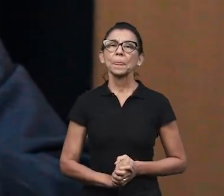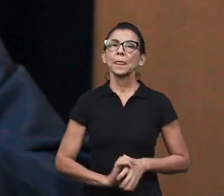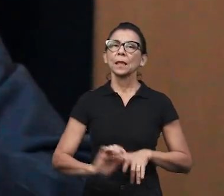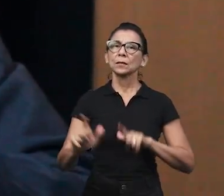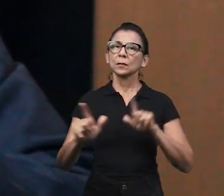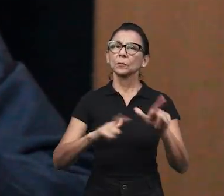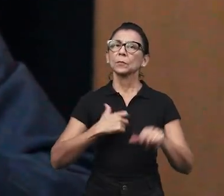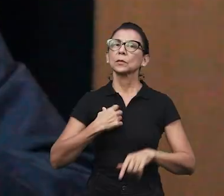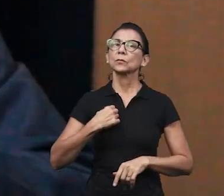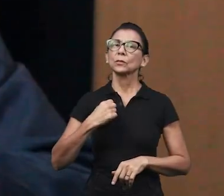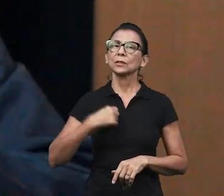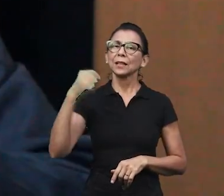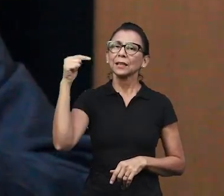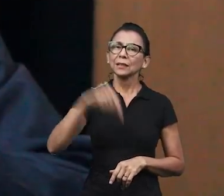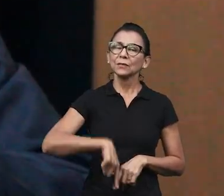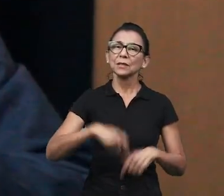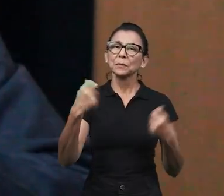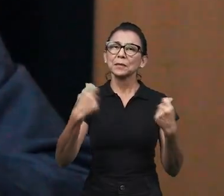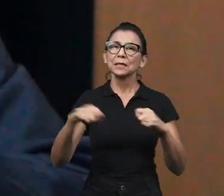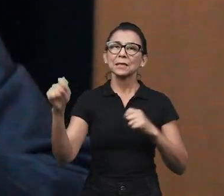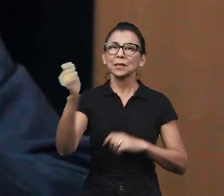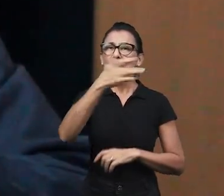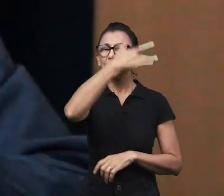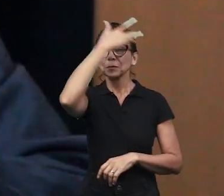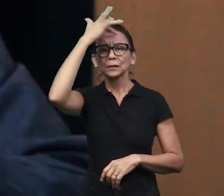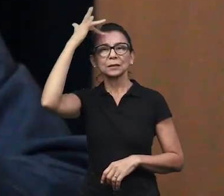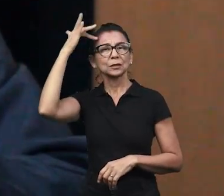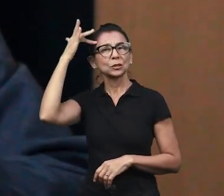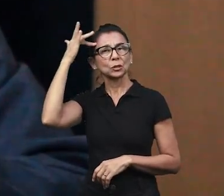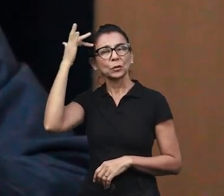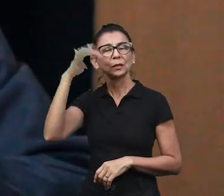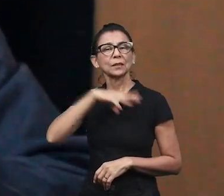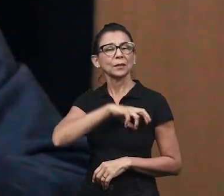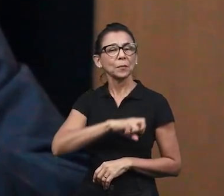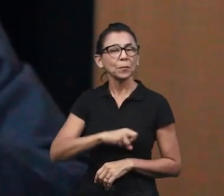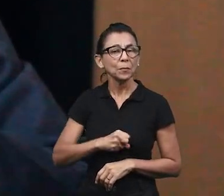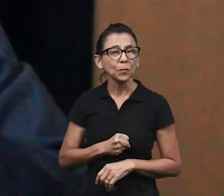ao Senhor. É saber que nós estamos aqui não é por uma